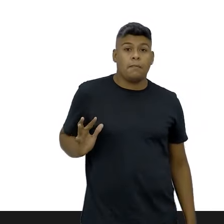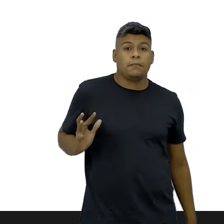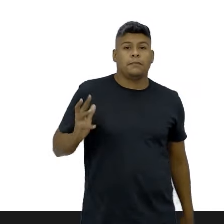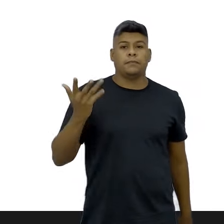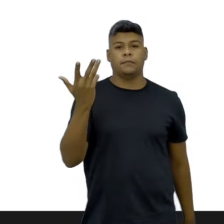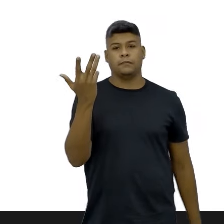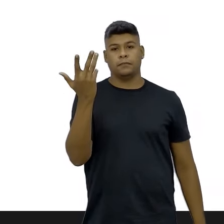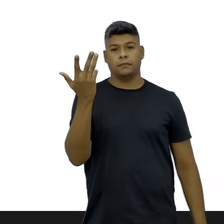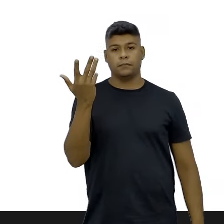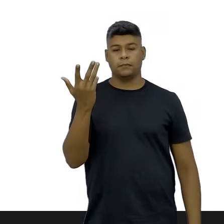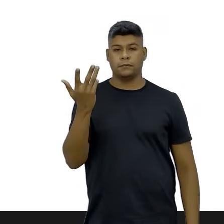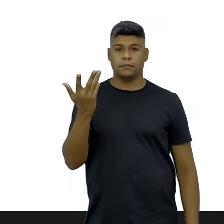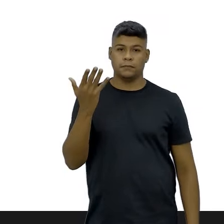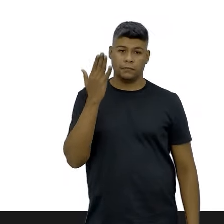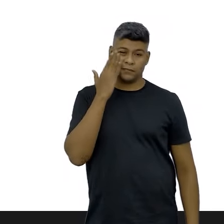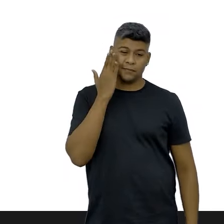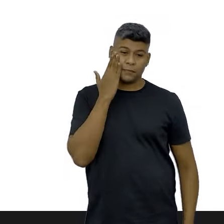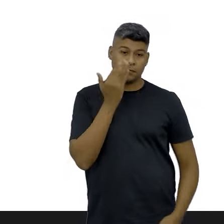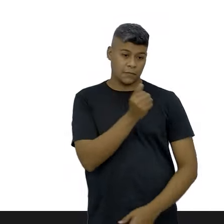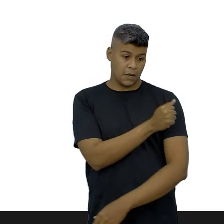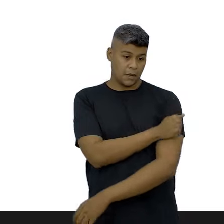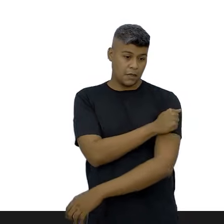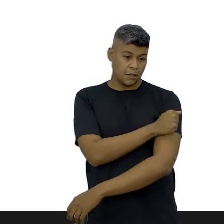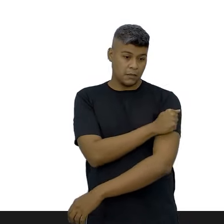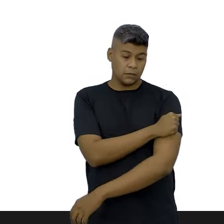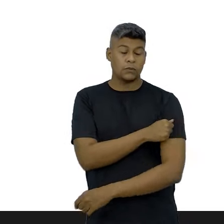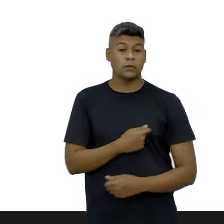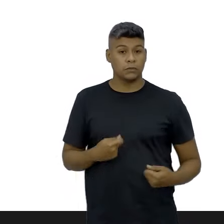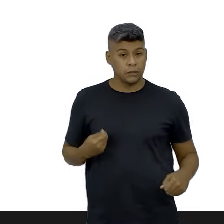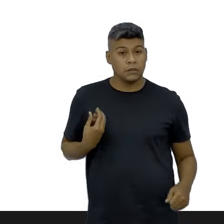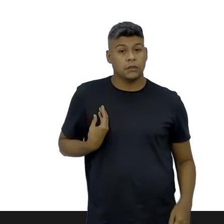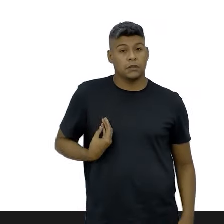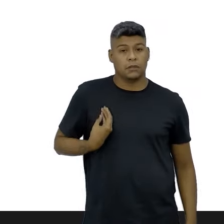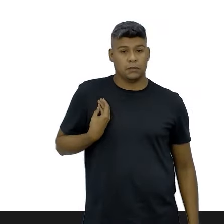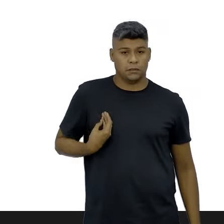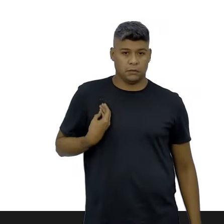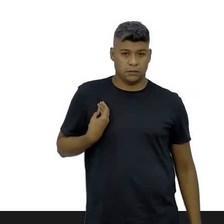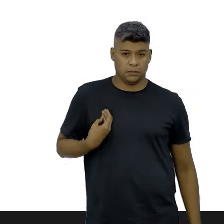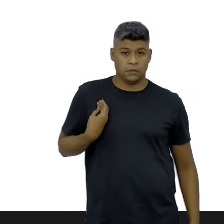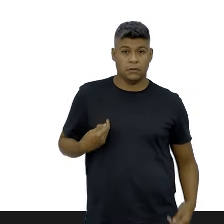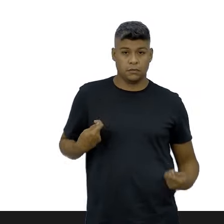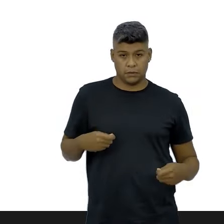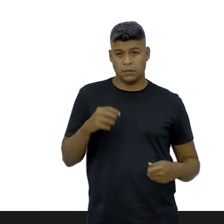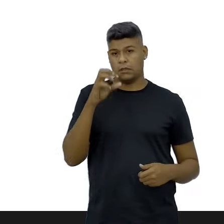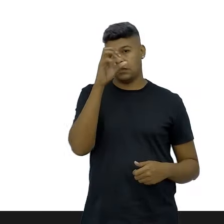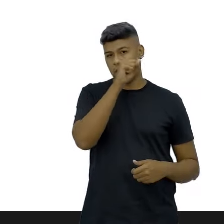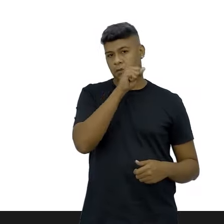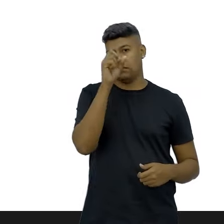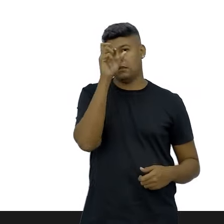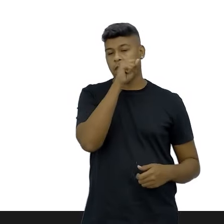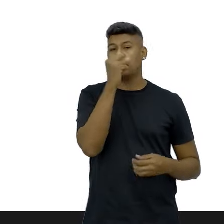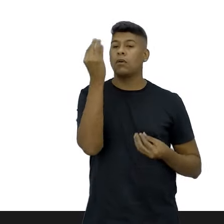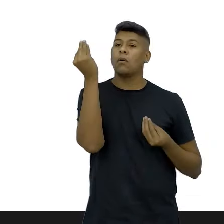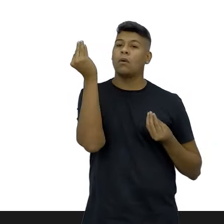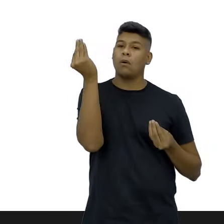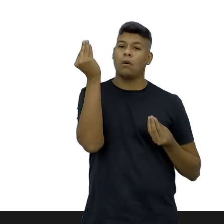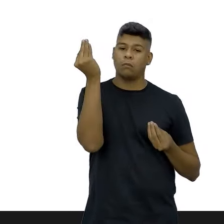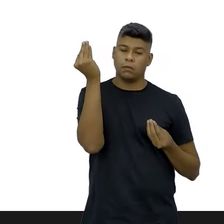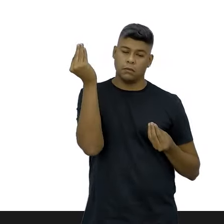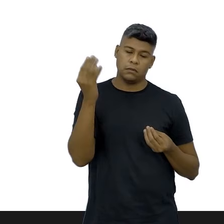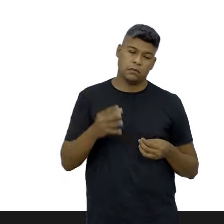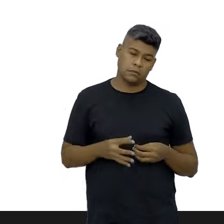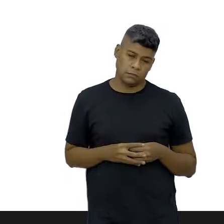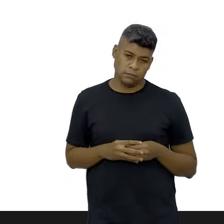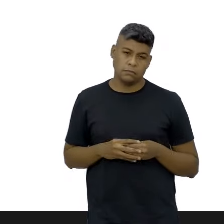né? Então, são ações que os estudantes deverão realizar, e eles precisam aprender como realizar. Para isso,